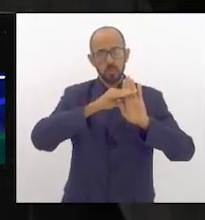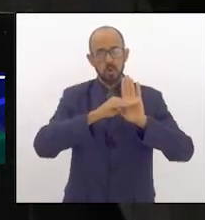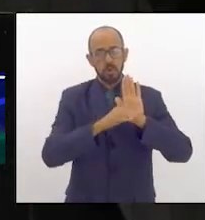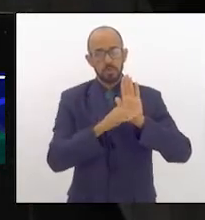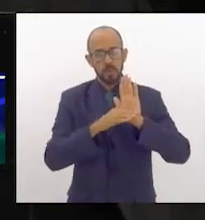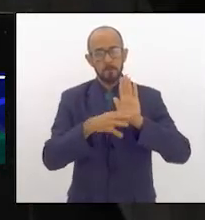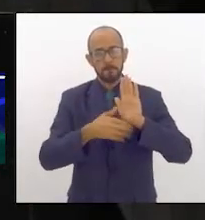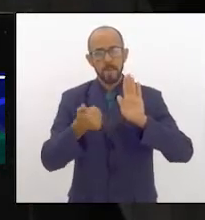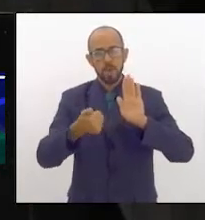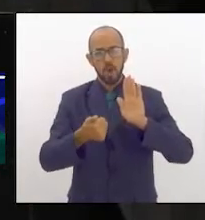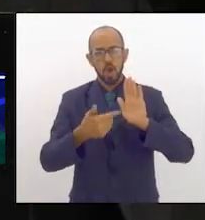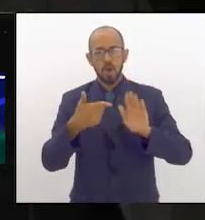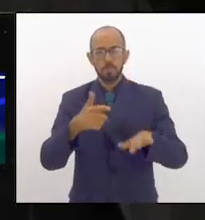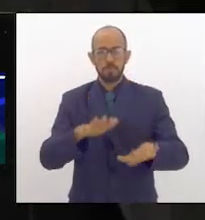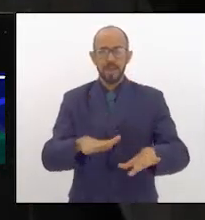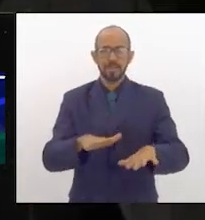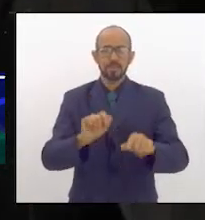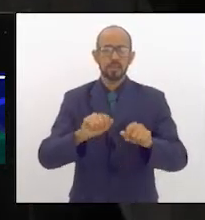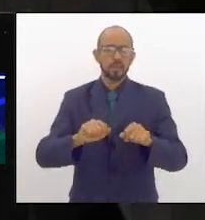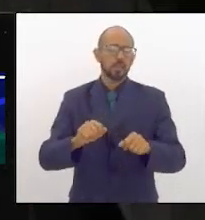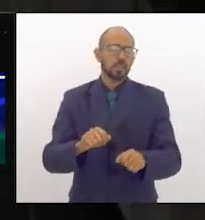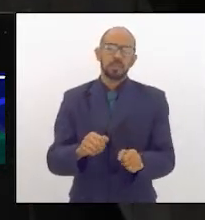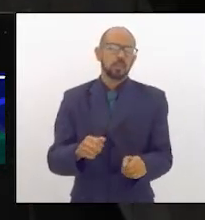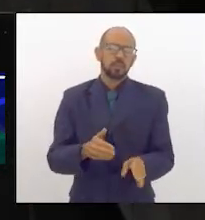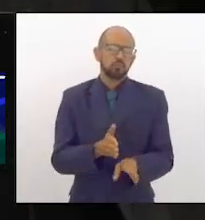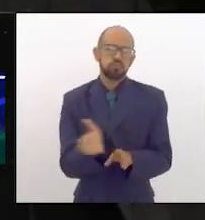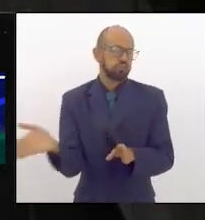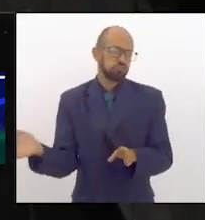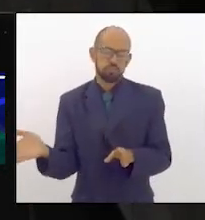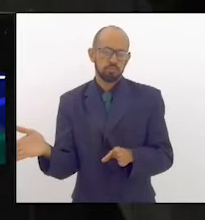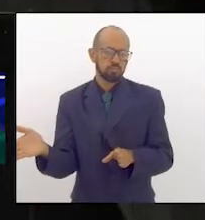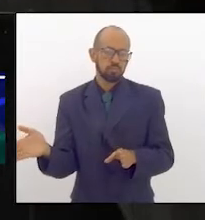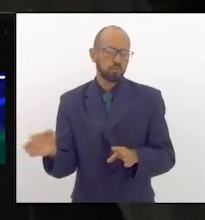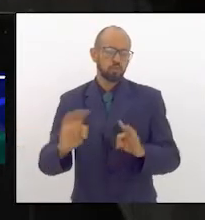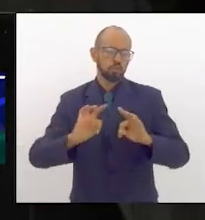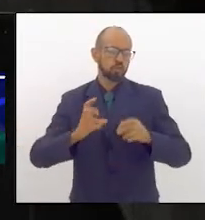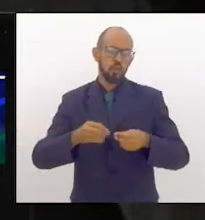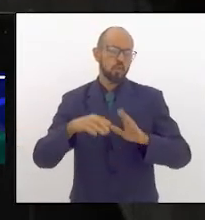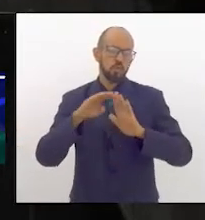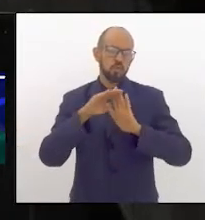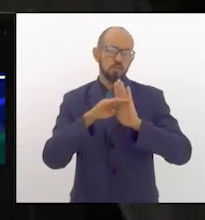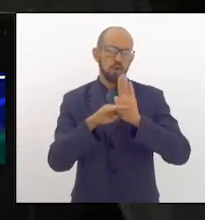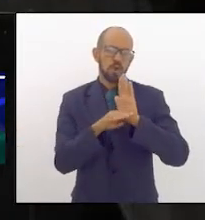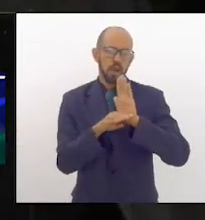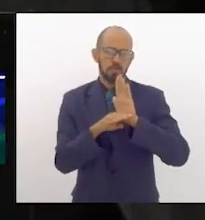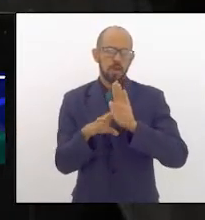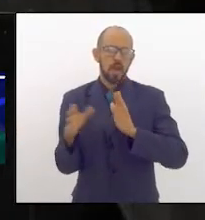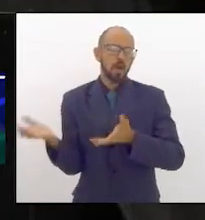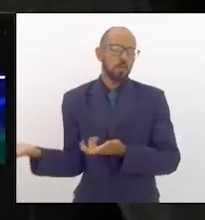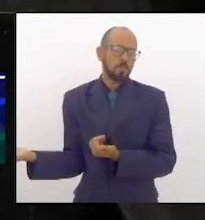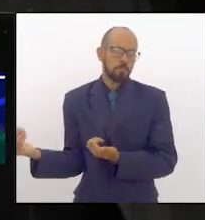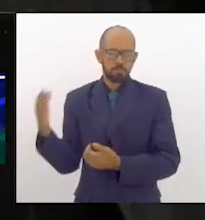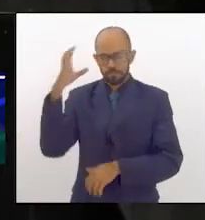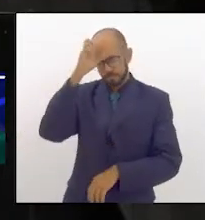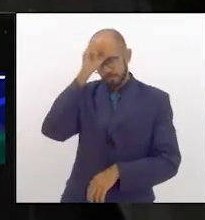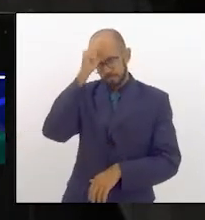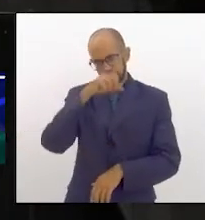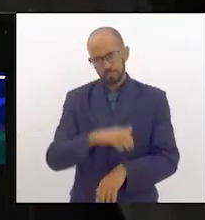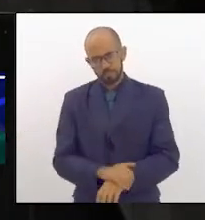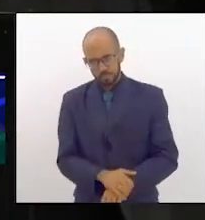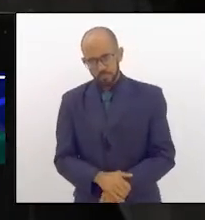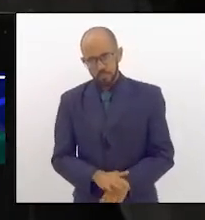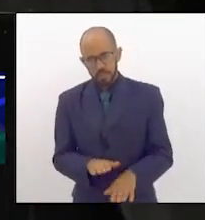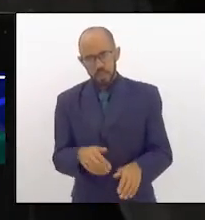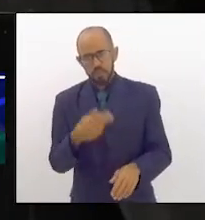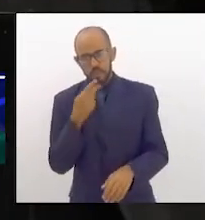programa exemplo a pretexto de fazer isso ele des viou desvirtuou depois completamente o programa Jovem Aprendiz Então queria ressaltar